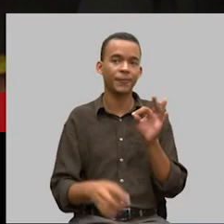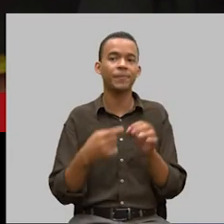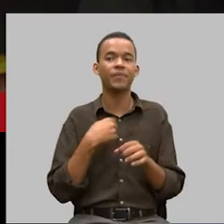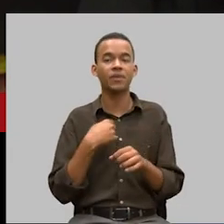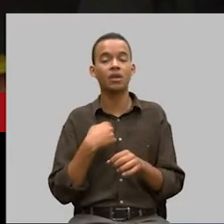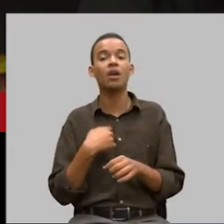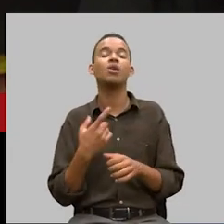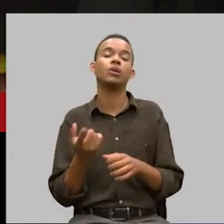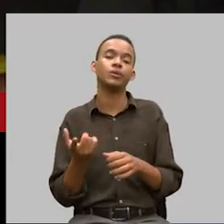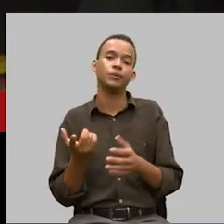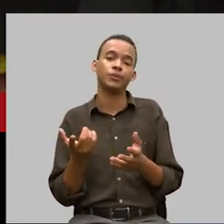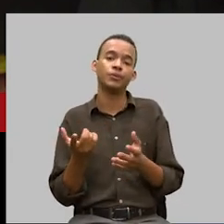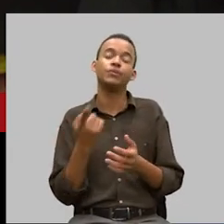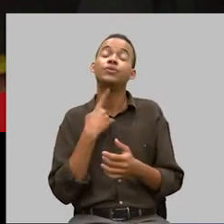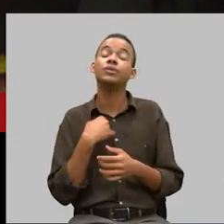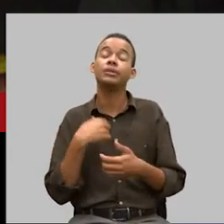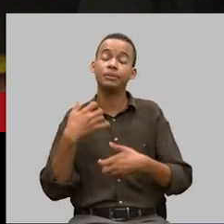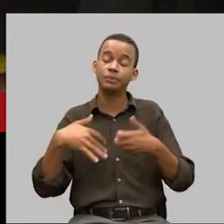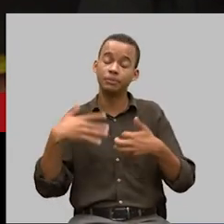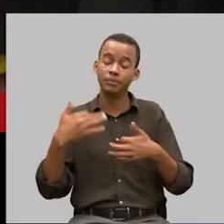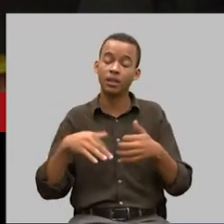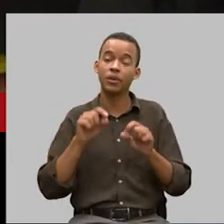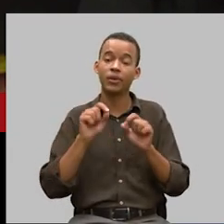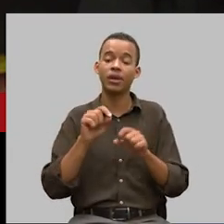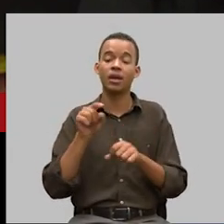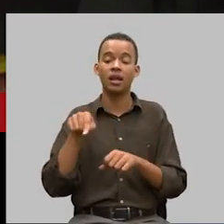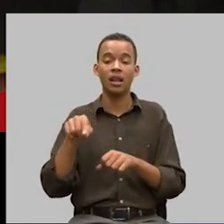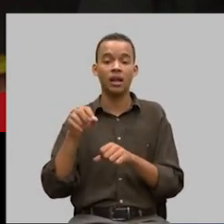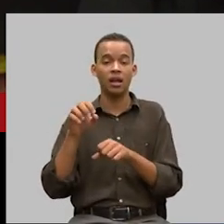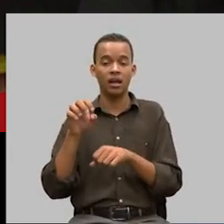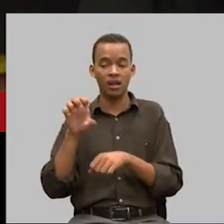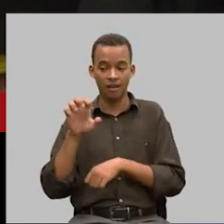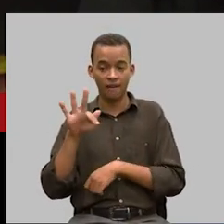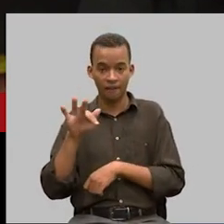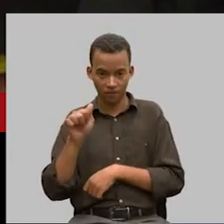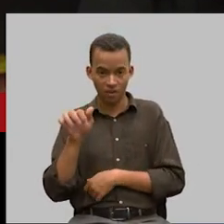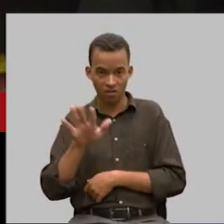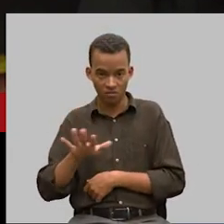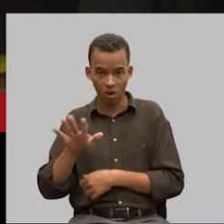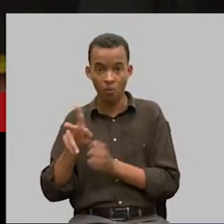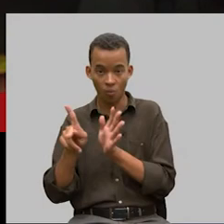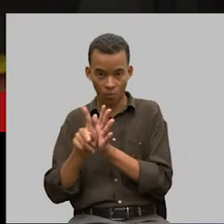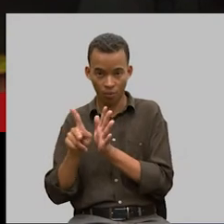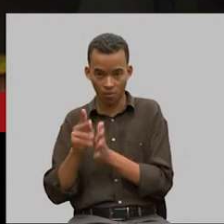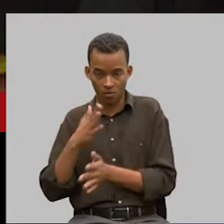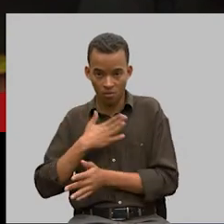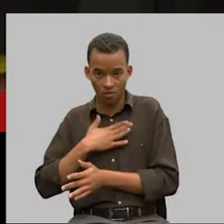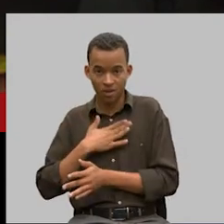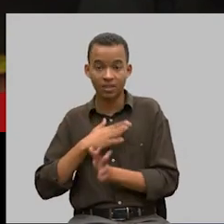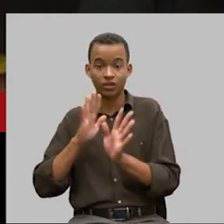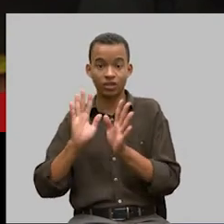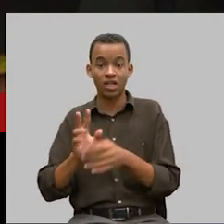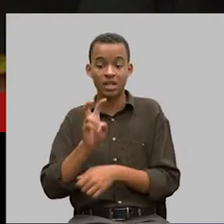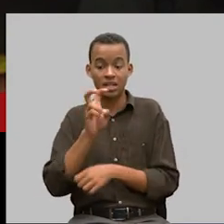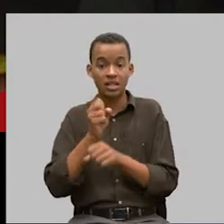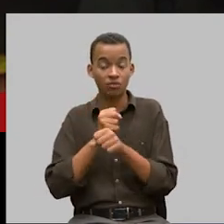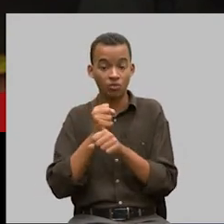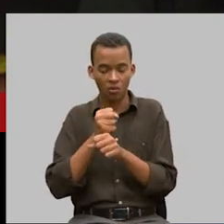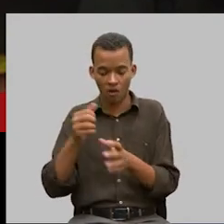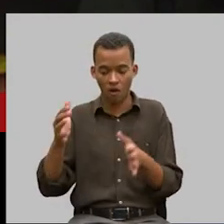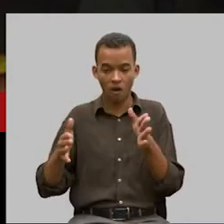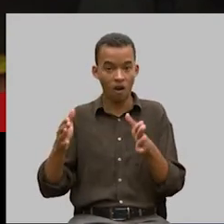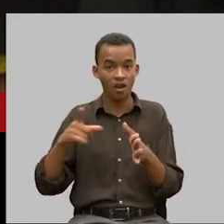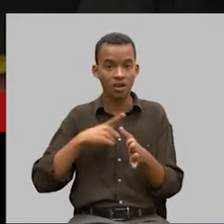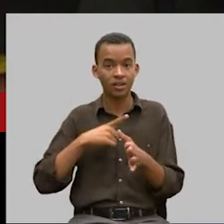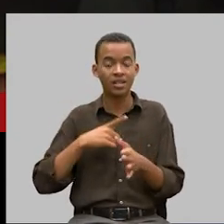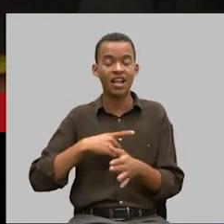em menos de 5 anos a nossa Efa no nosso território a gente tem mais de 10 casos de sucesso e